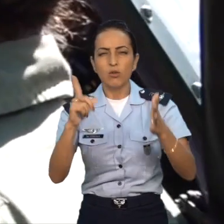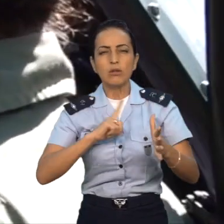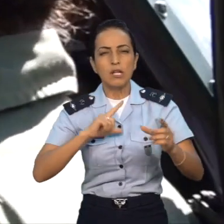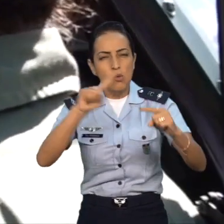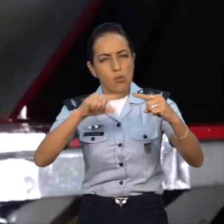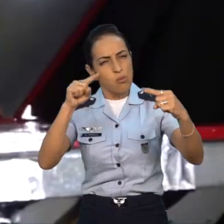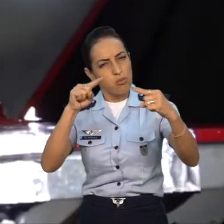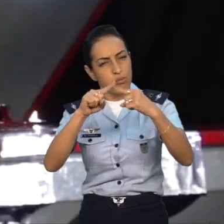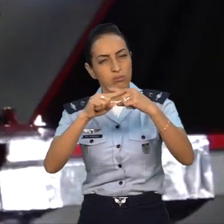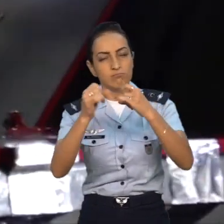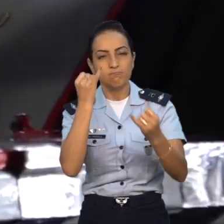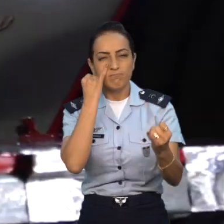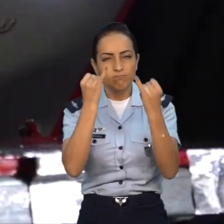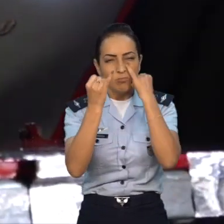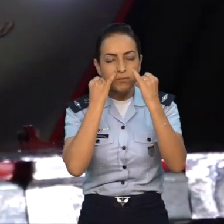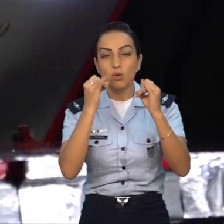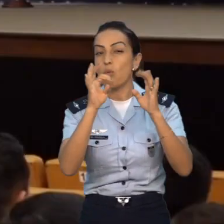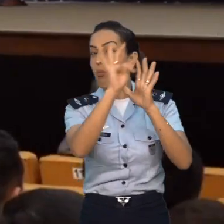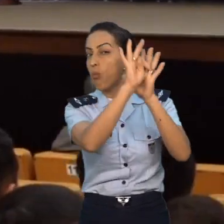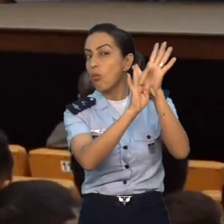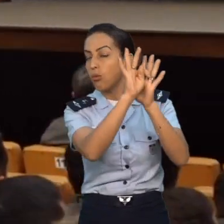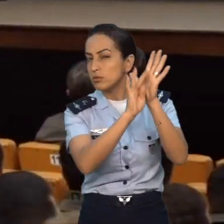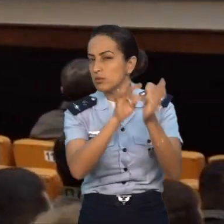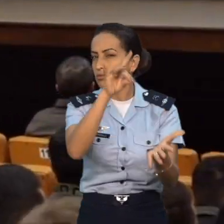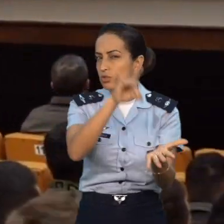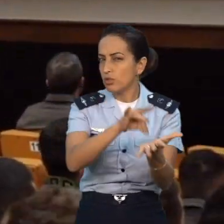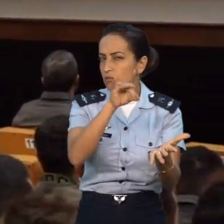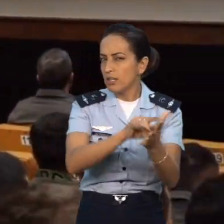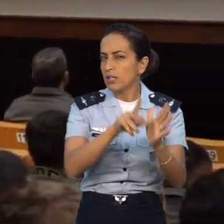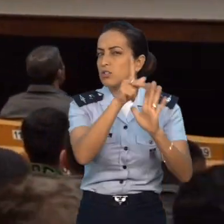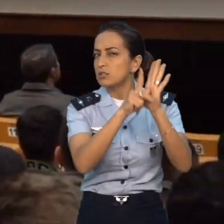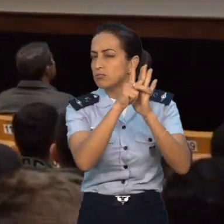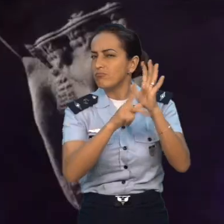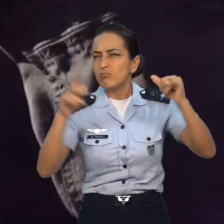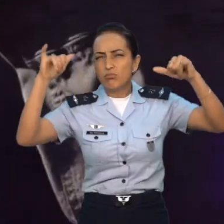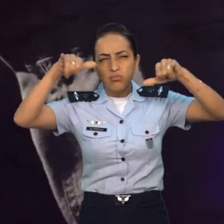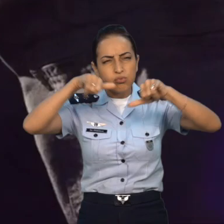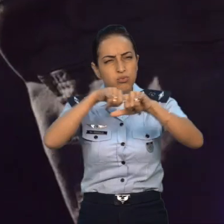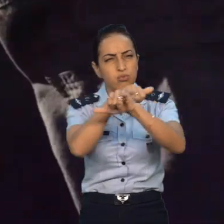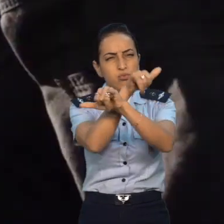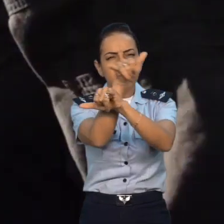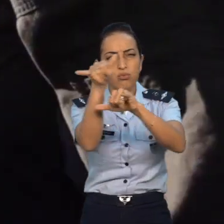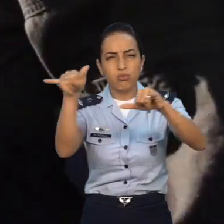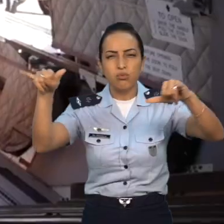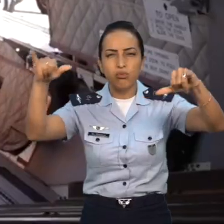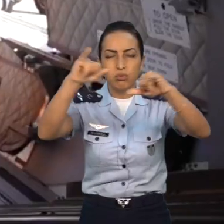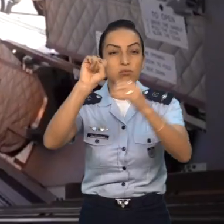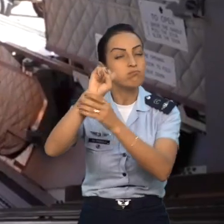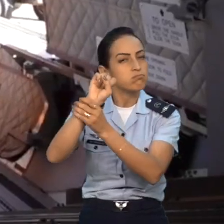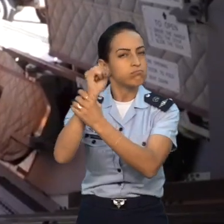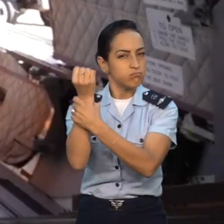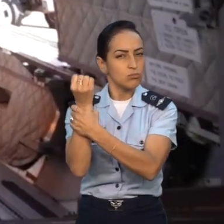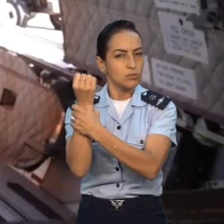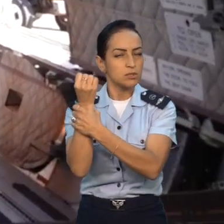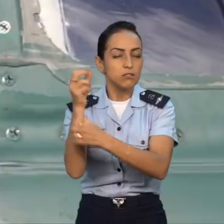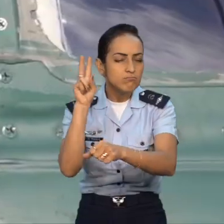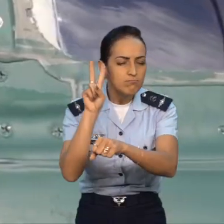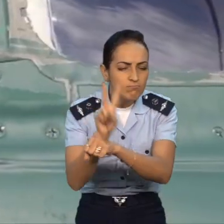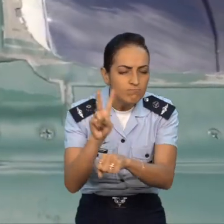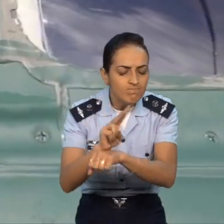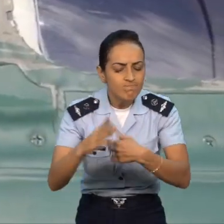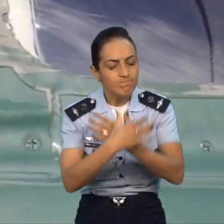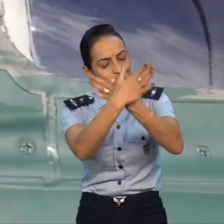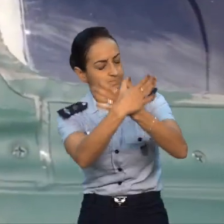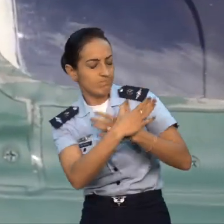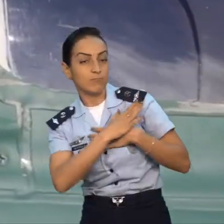objetivo passar informações sobre o contexto atual e as projeções das aviações e das unidades de segurança e defesa da